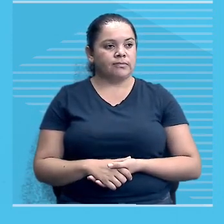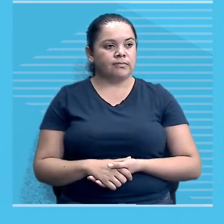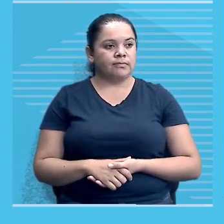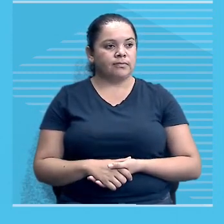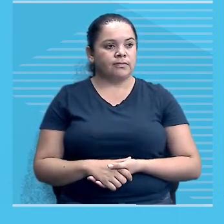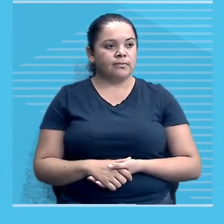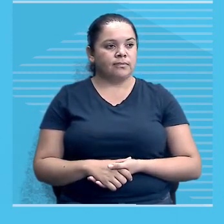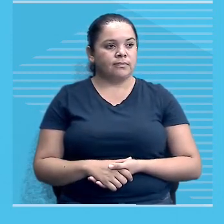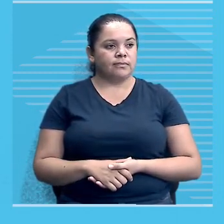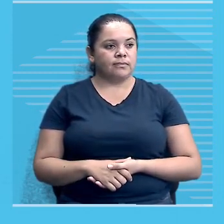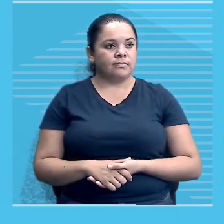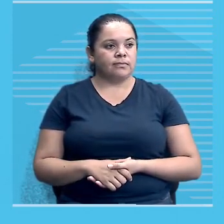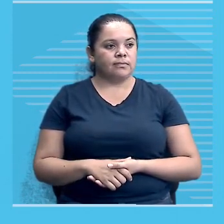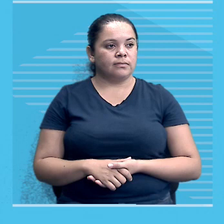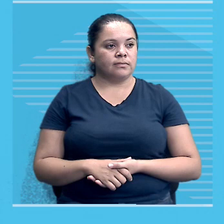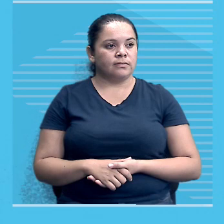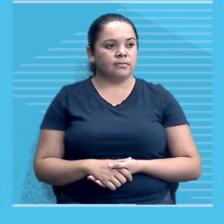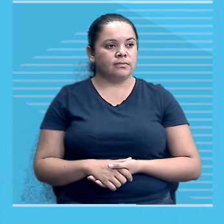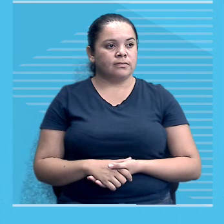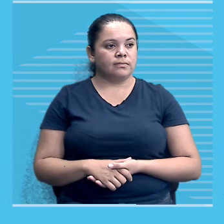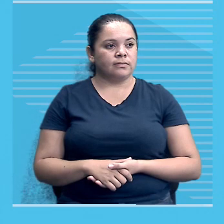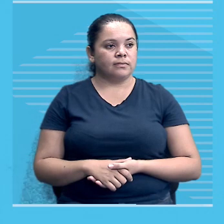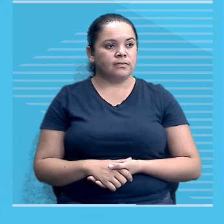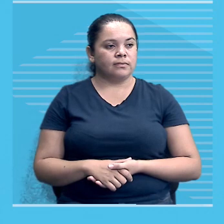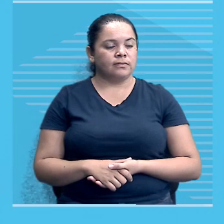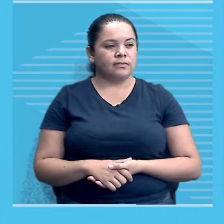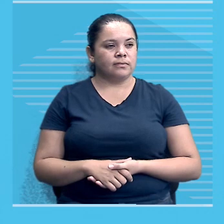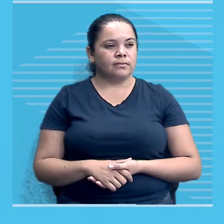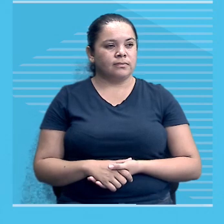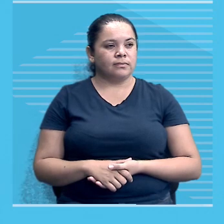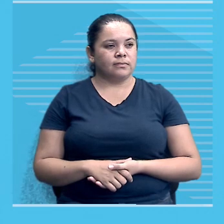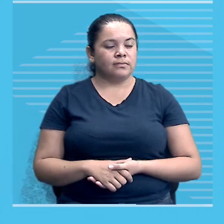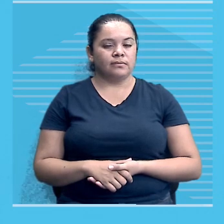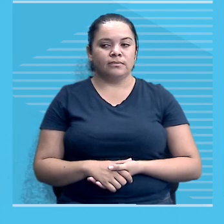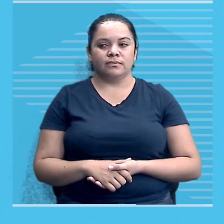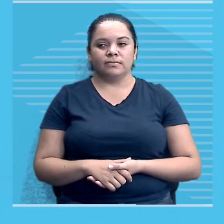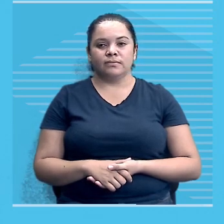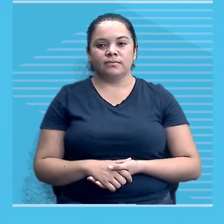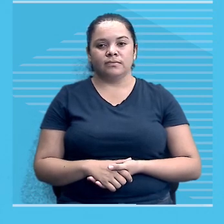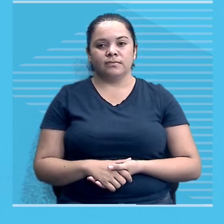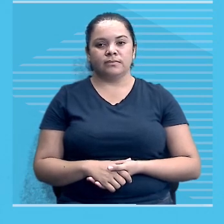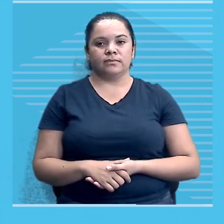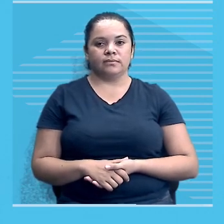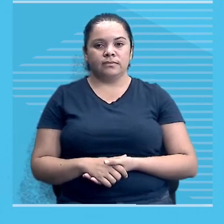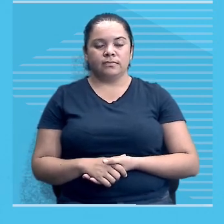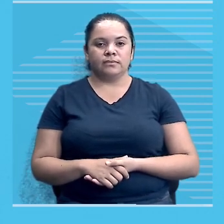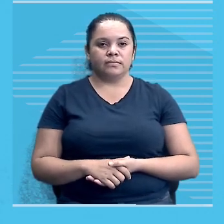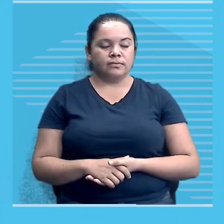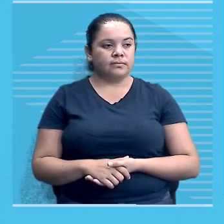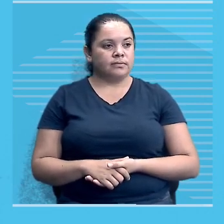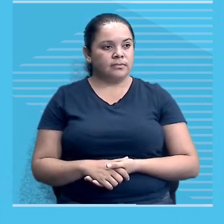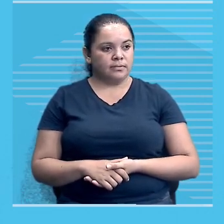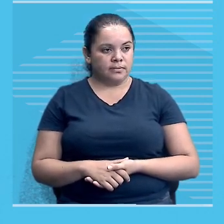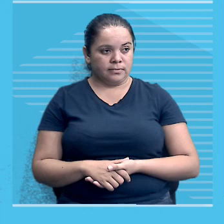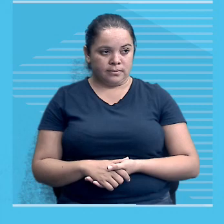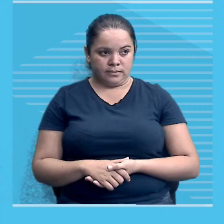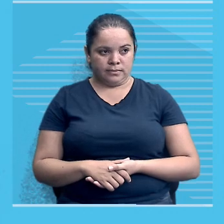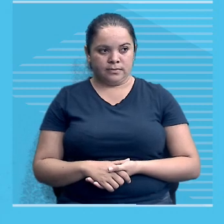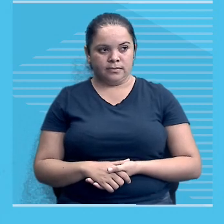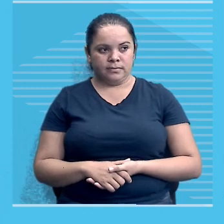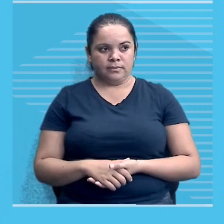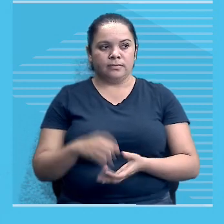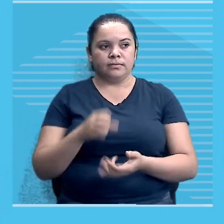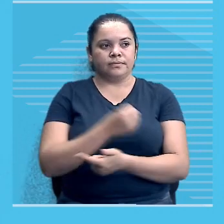16 / -4 que isso é 4 e isso é quatro é